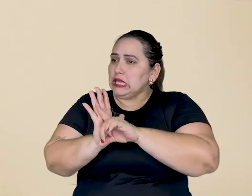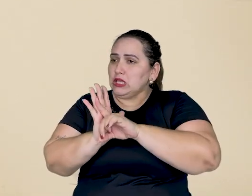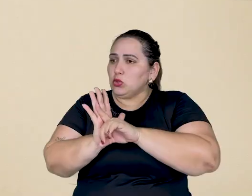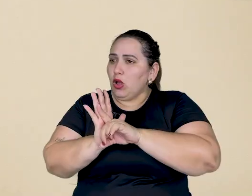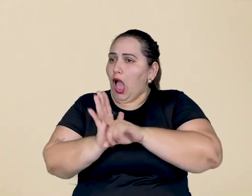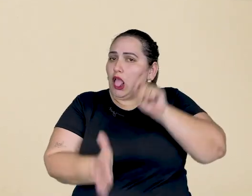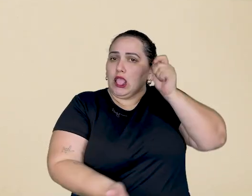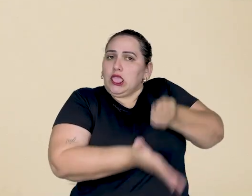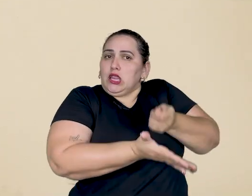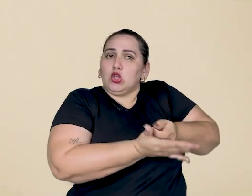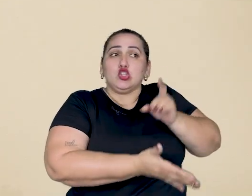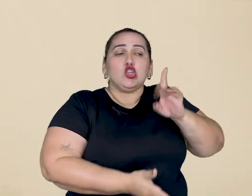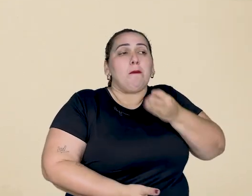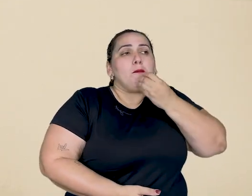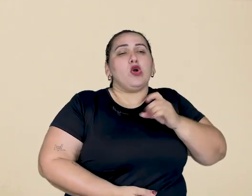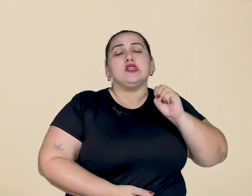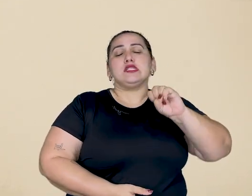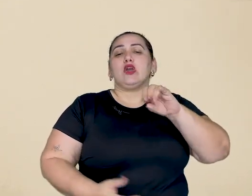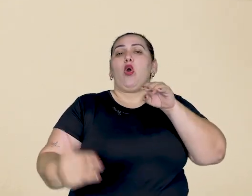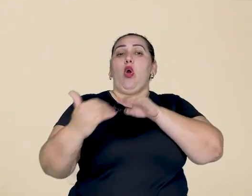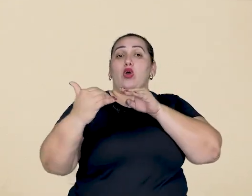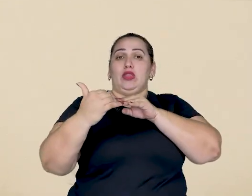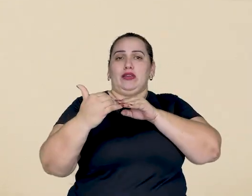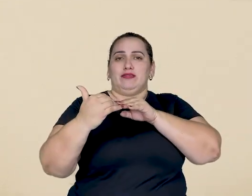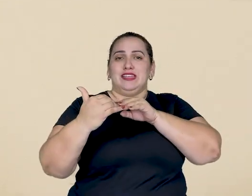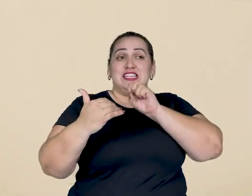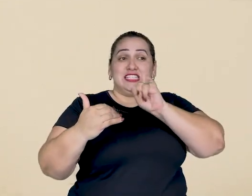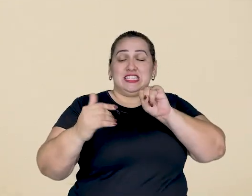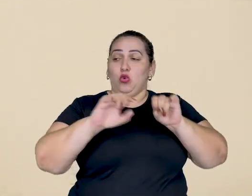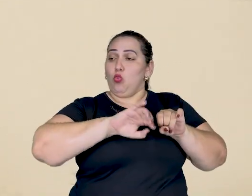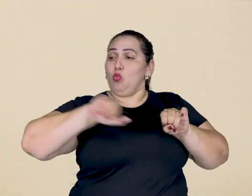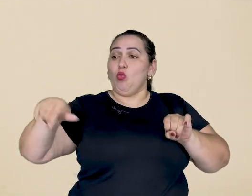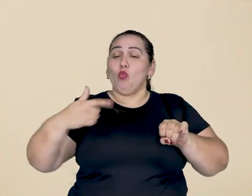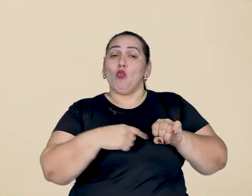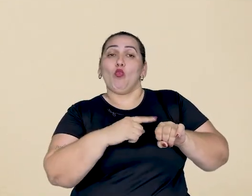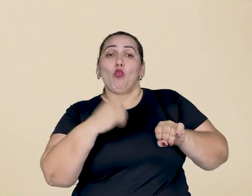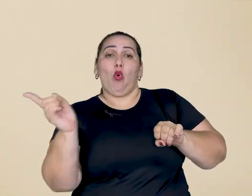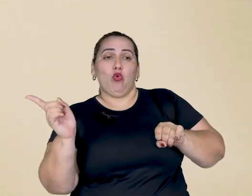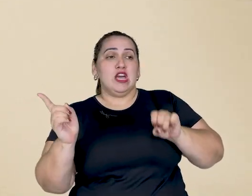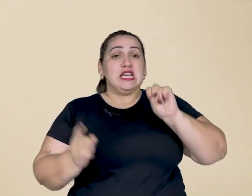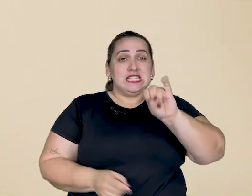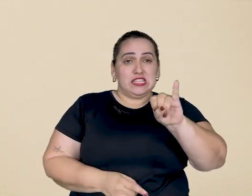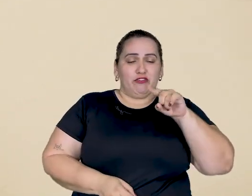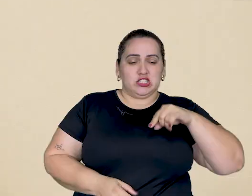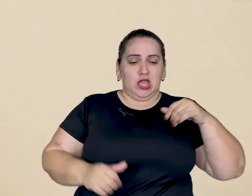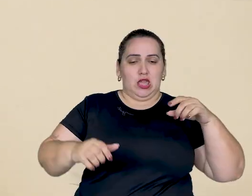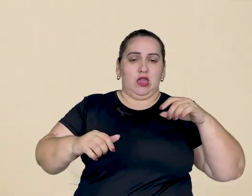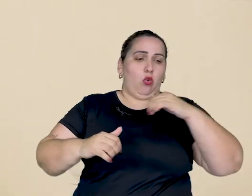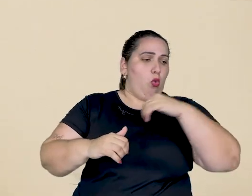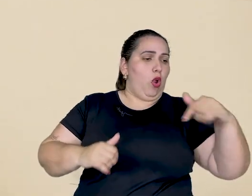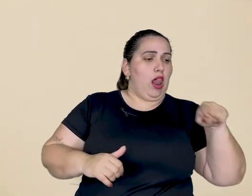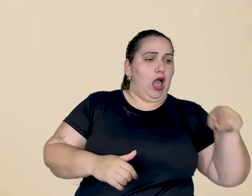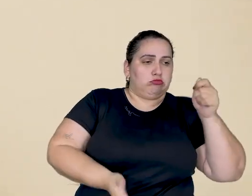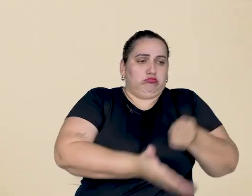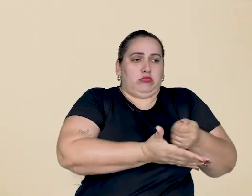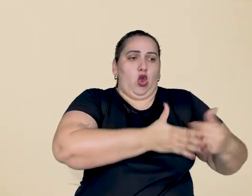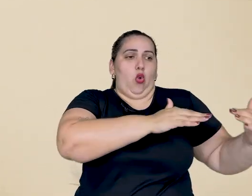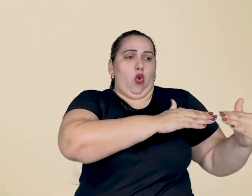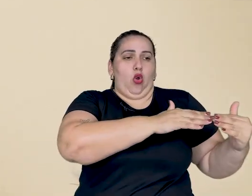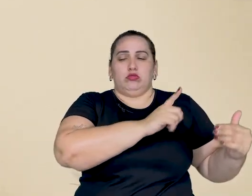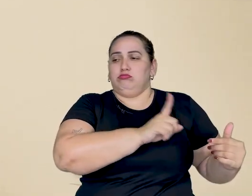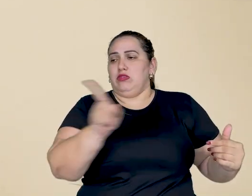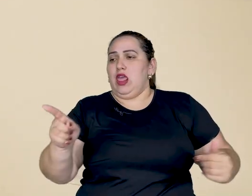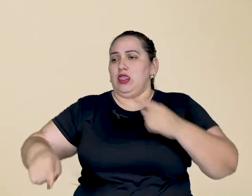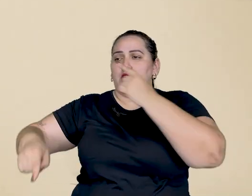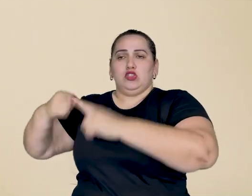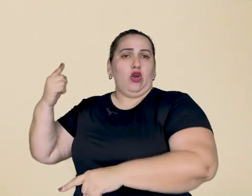não respeita os direitos fundamentais, a ditadura só é boa se você concordar com ela. Se você estiver do lado em que a ditadura está, se você não tiver, você vira um